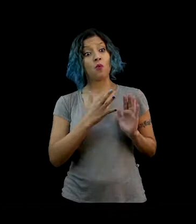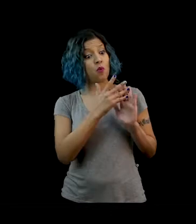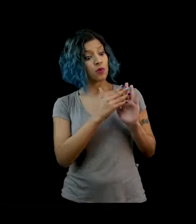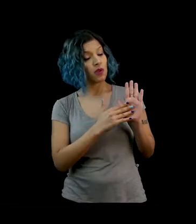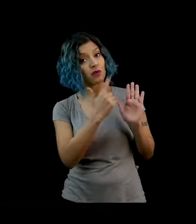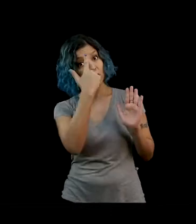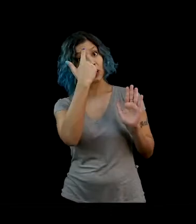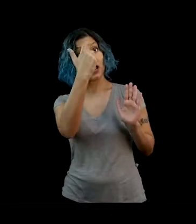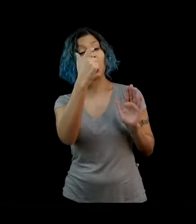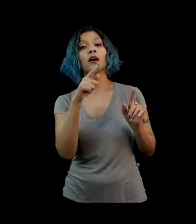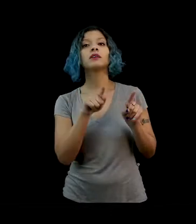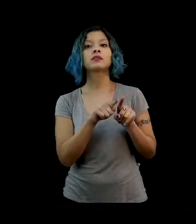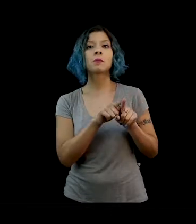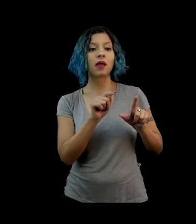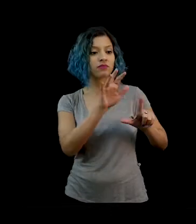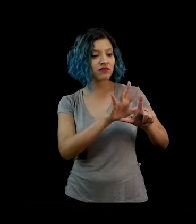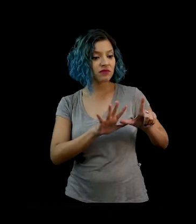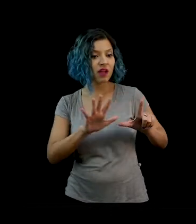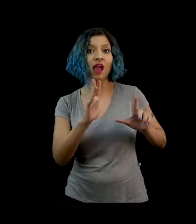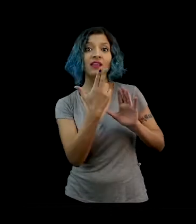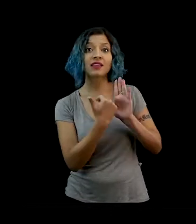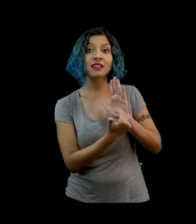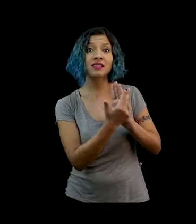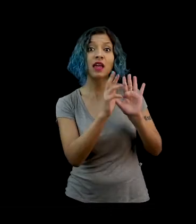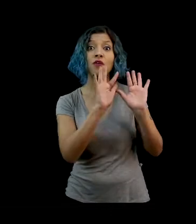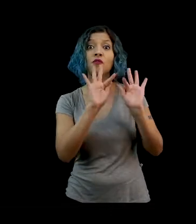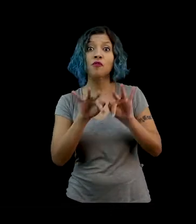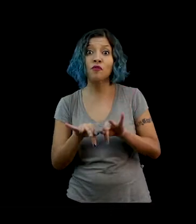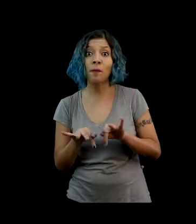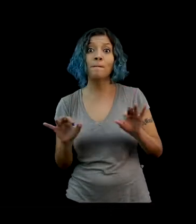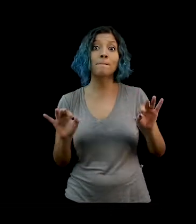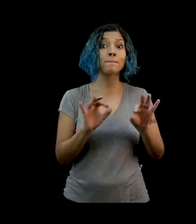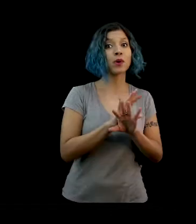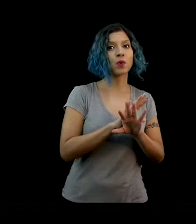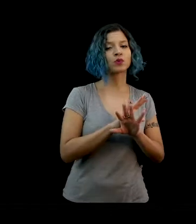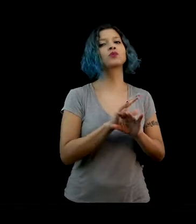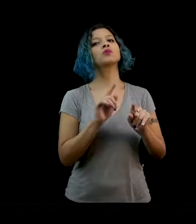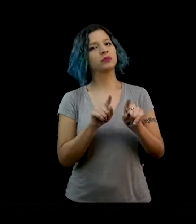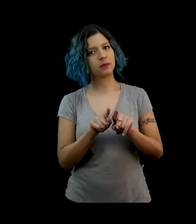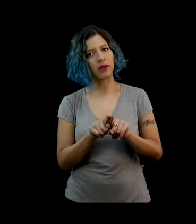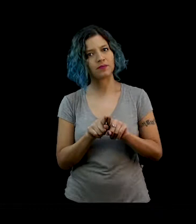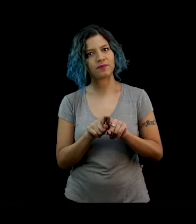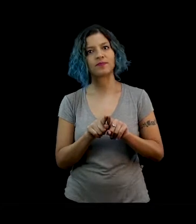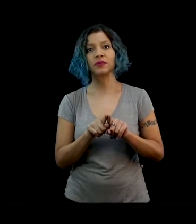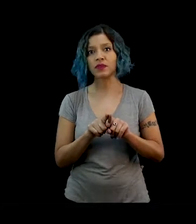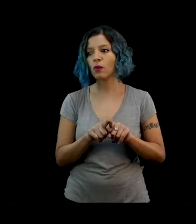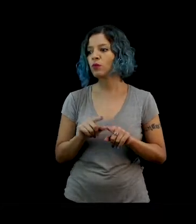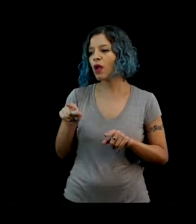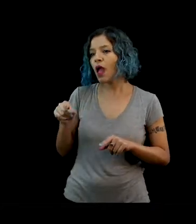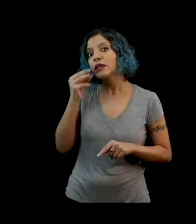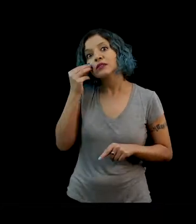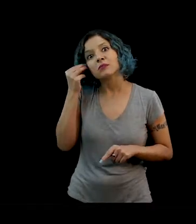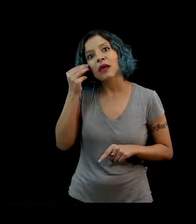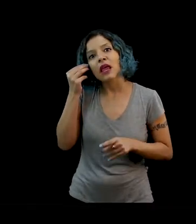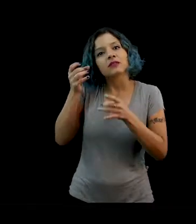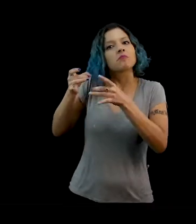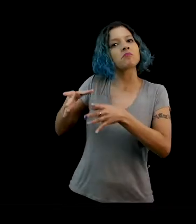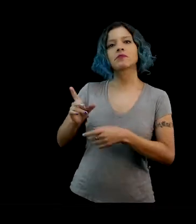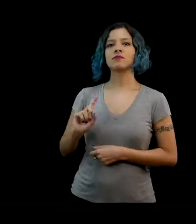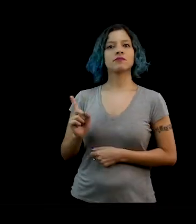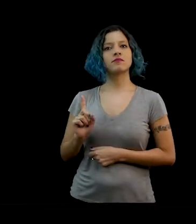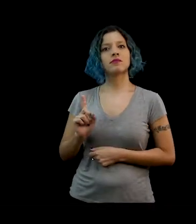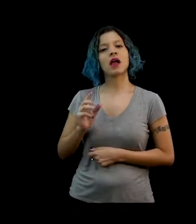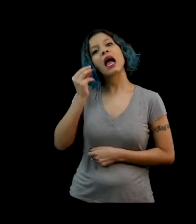também então eu acabei não abandonando essa bagagem assim tentei usar o que eu